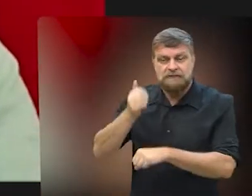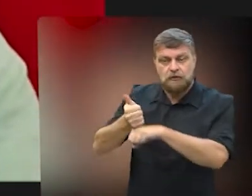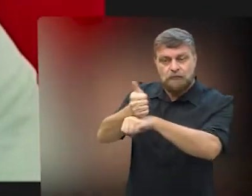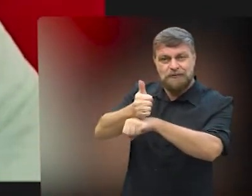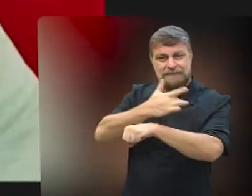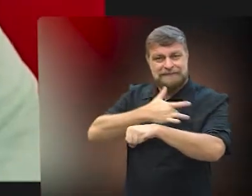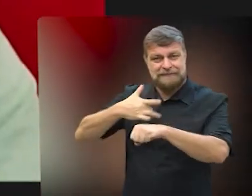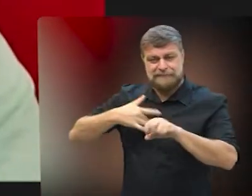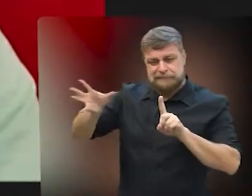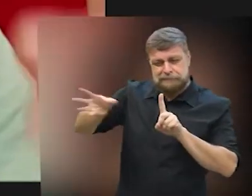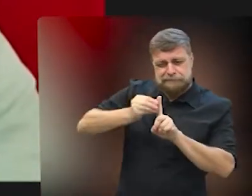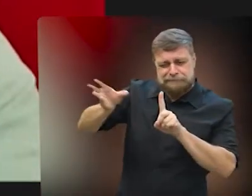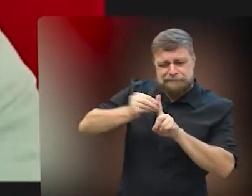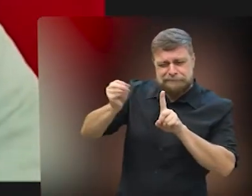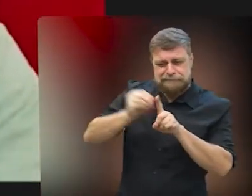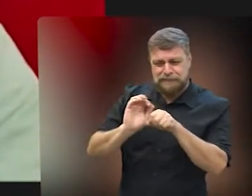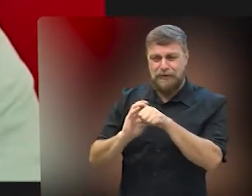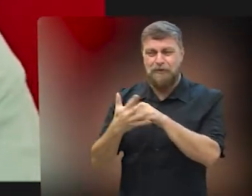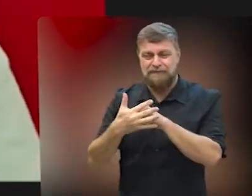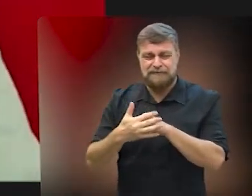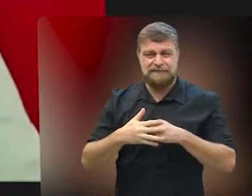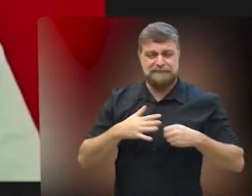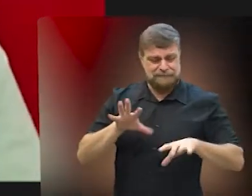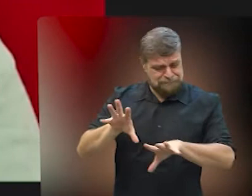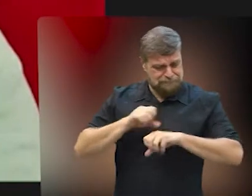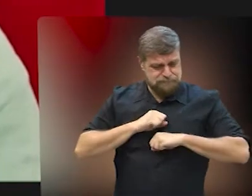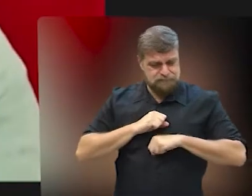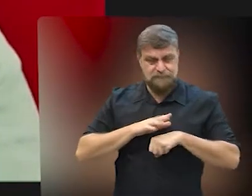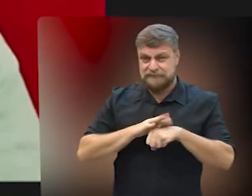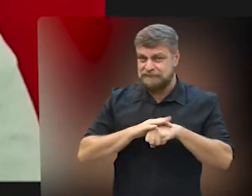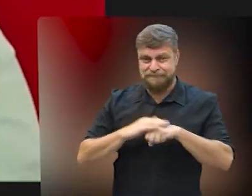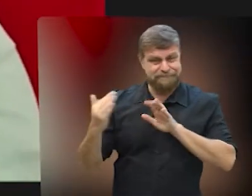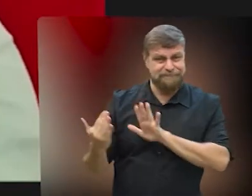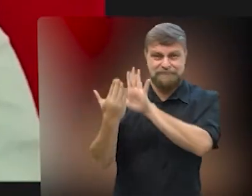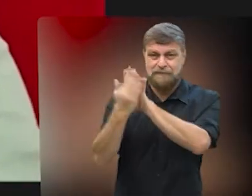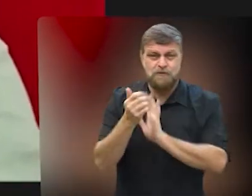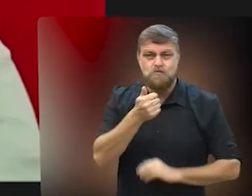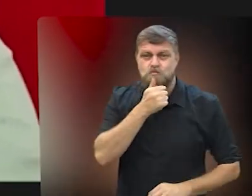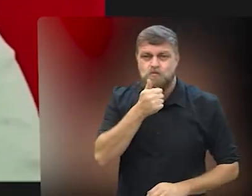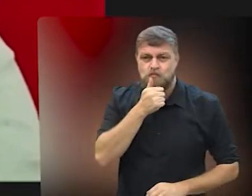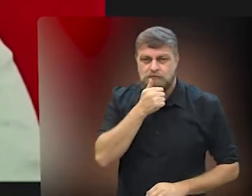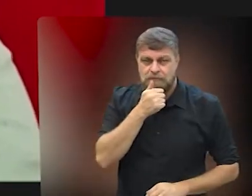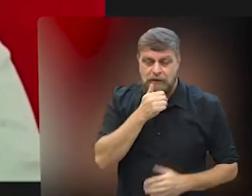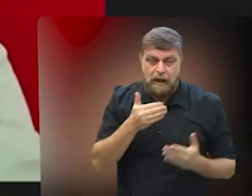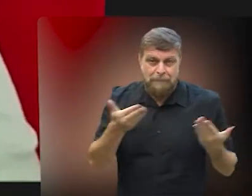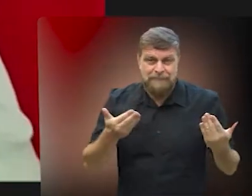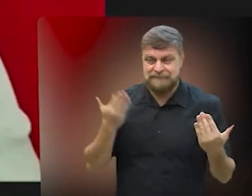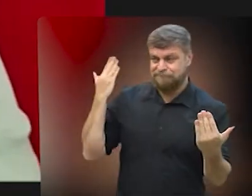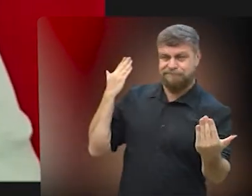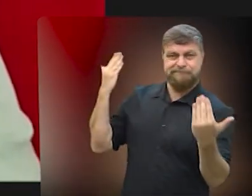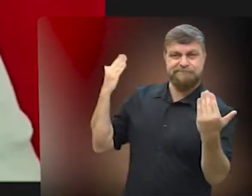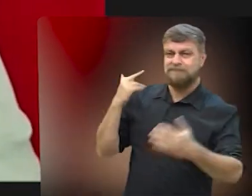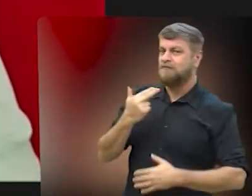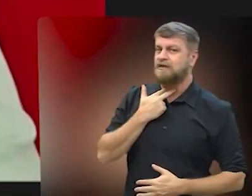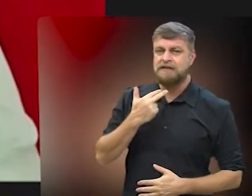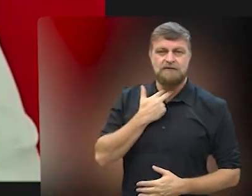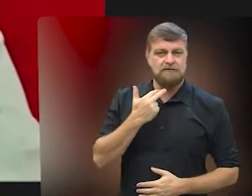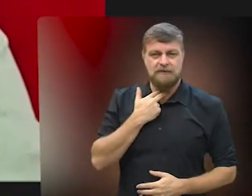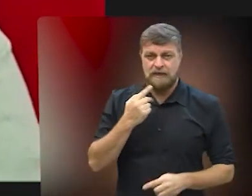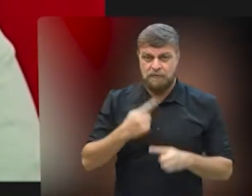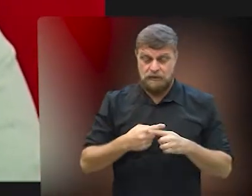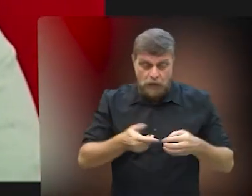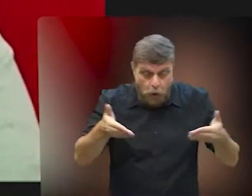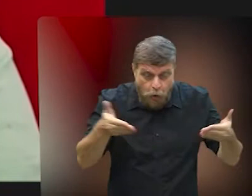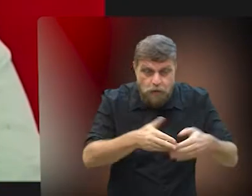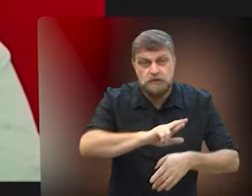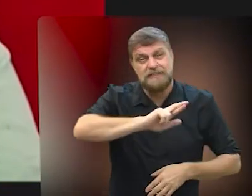uma alta taxa de adoecimento de profissionais da atenção primária que ainda não estavam preparados para enfrentar a pandemia. Mas nada do que aconteceu no começo é